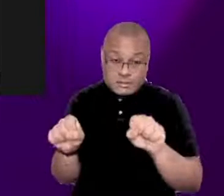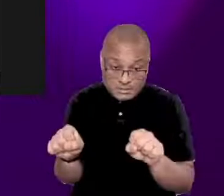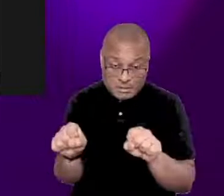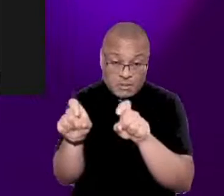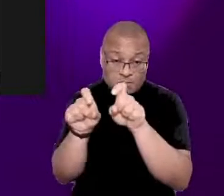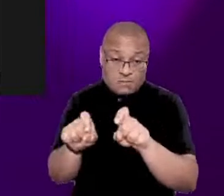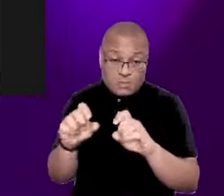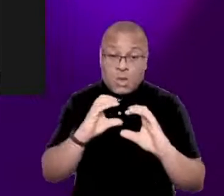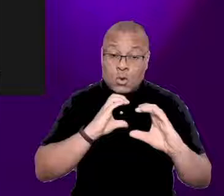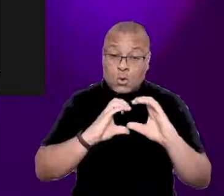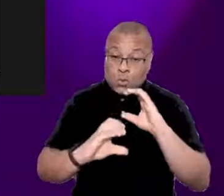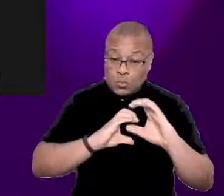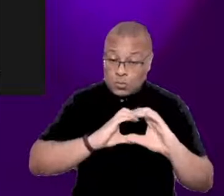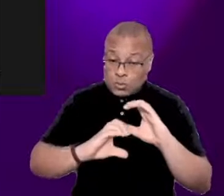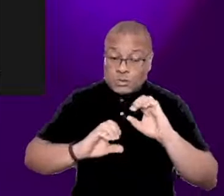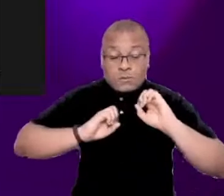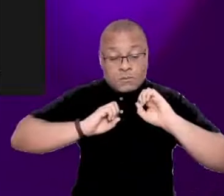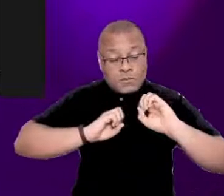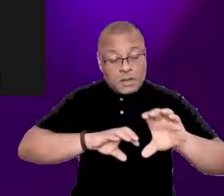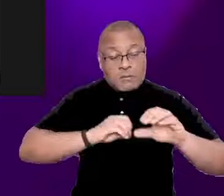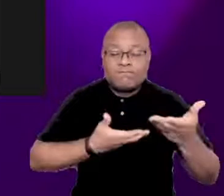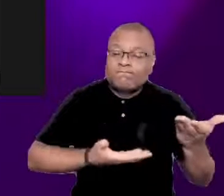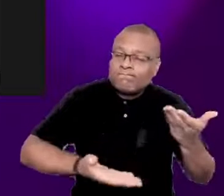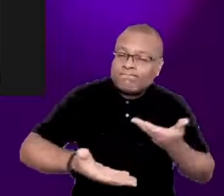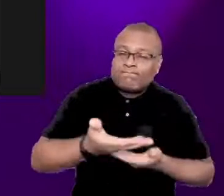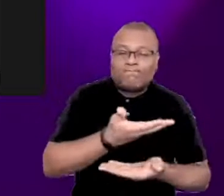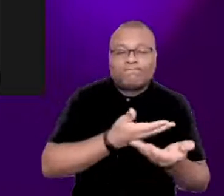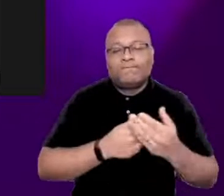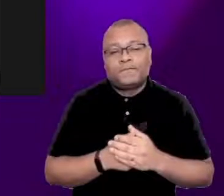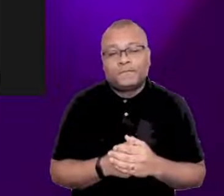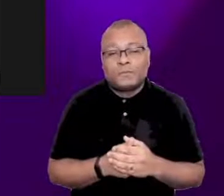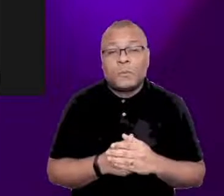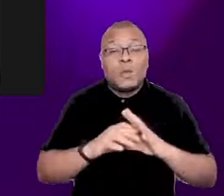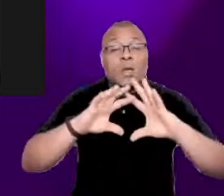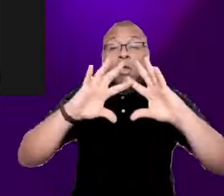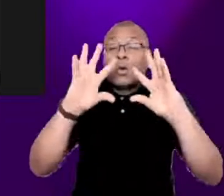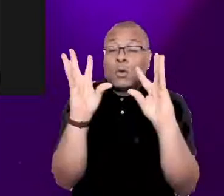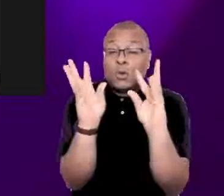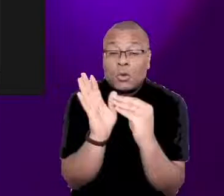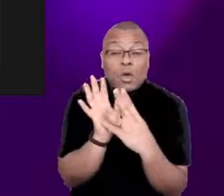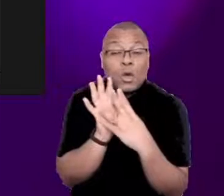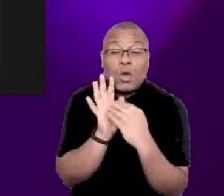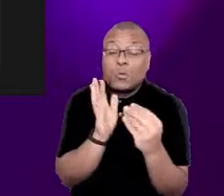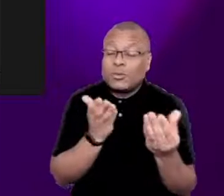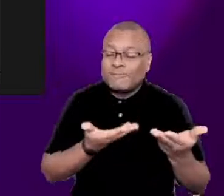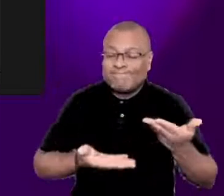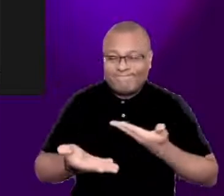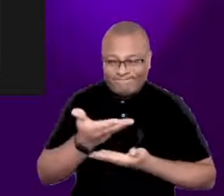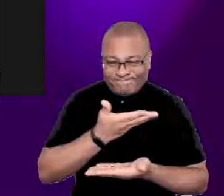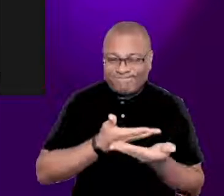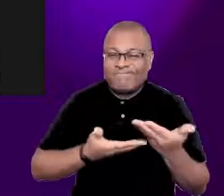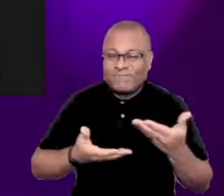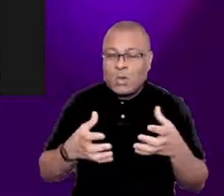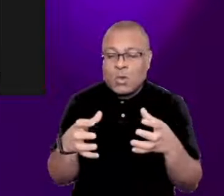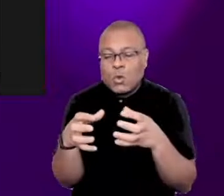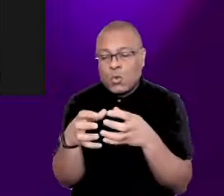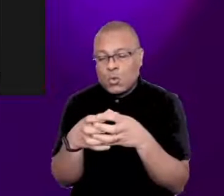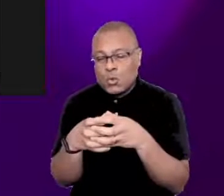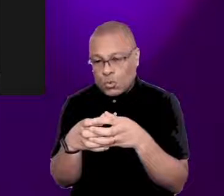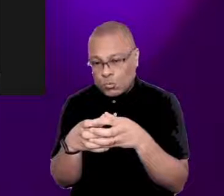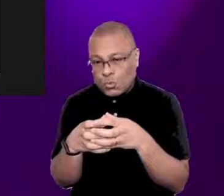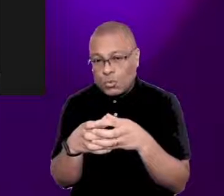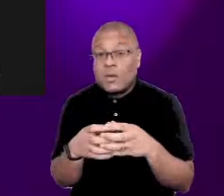e comunicação, educação e relacionamento. Basicamente, é um modelo de relacionamento dentro do